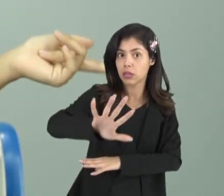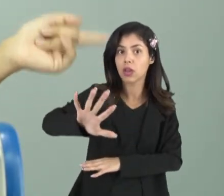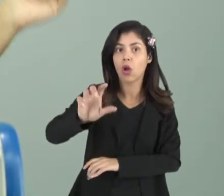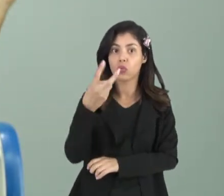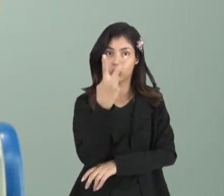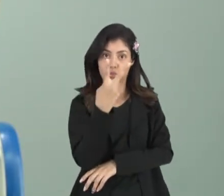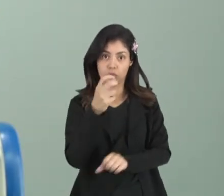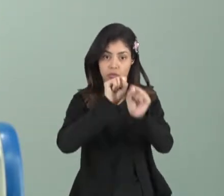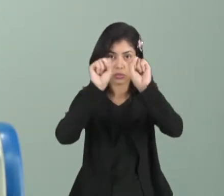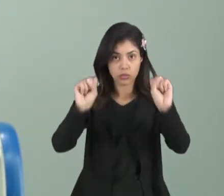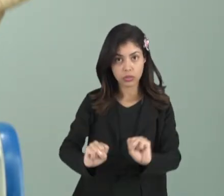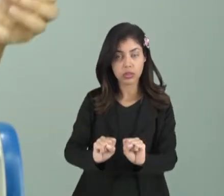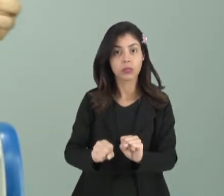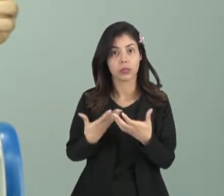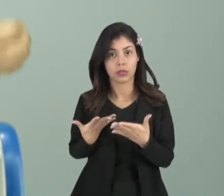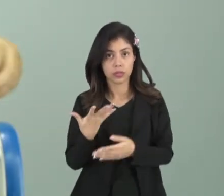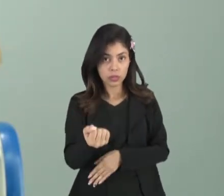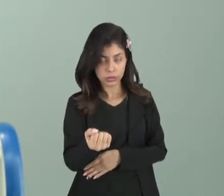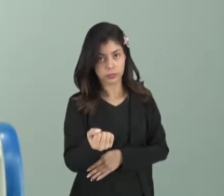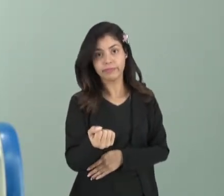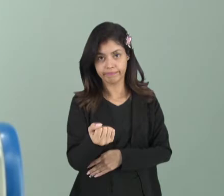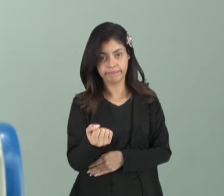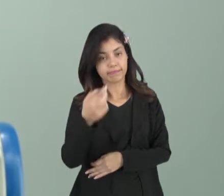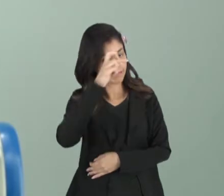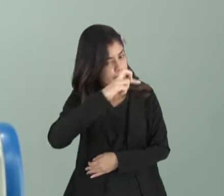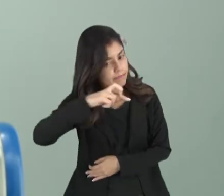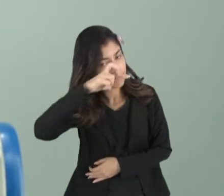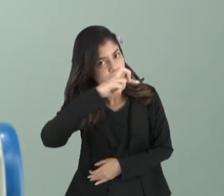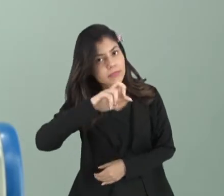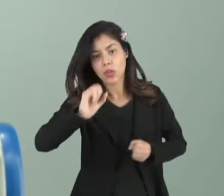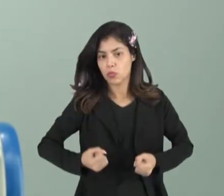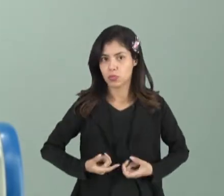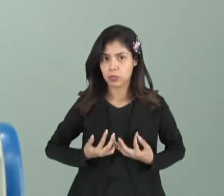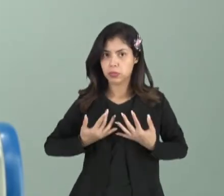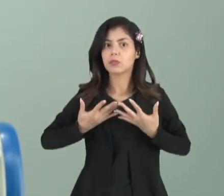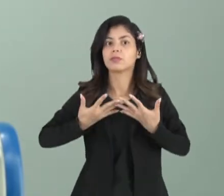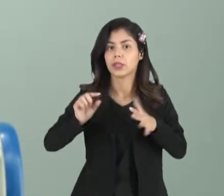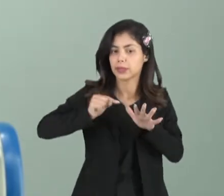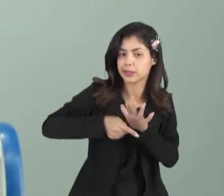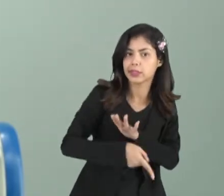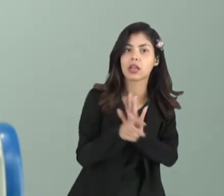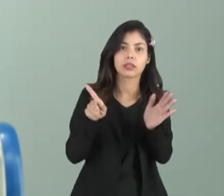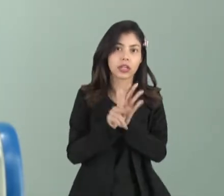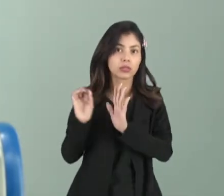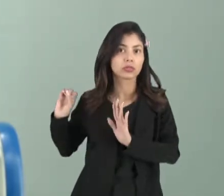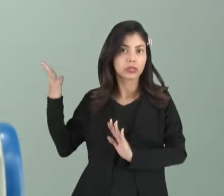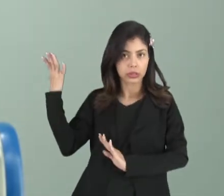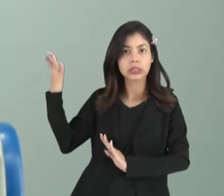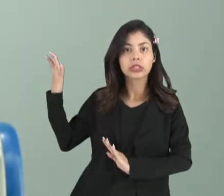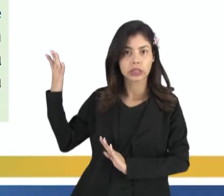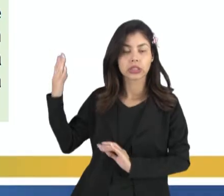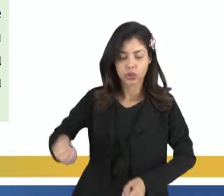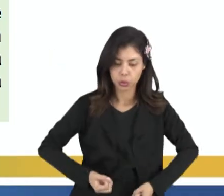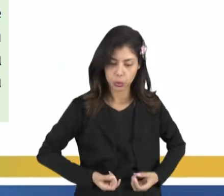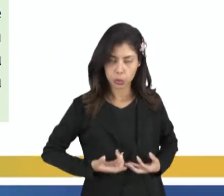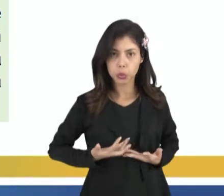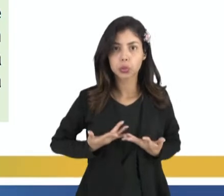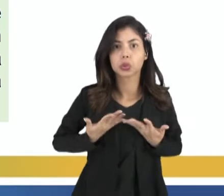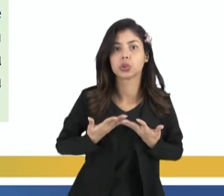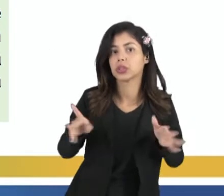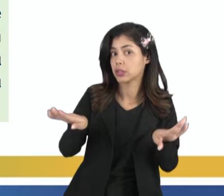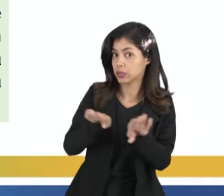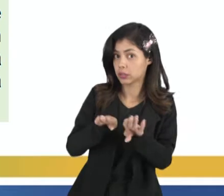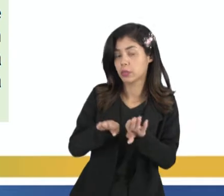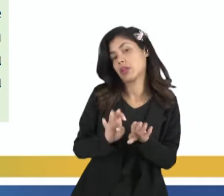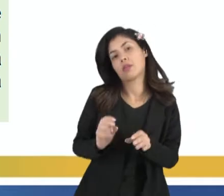dois sistemas eles vão estar recebendo e analisando os estímulos externos que estão acontecendo e os estímulos internos